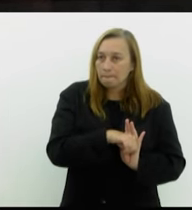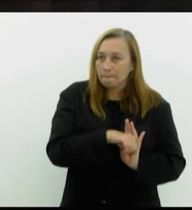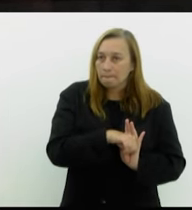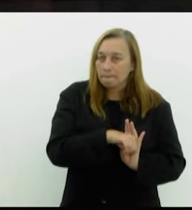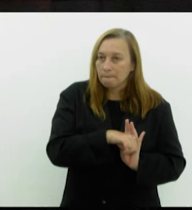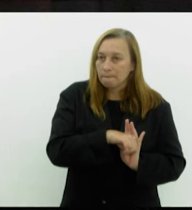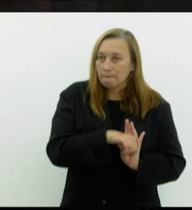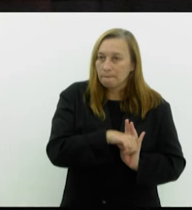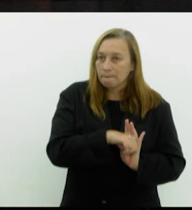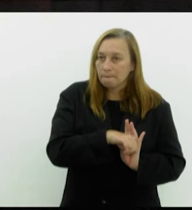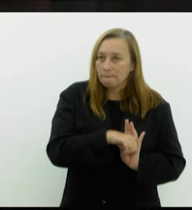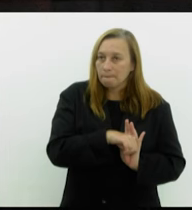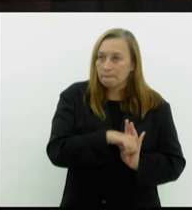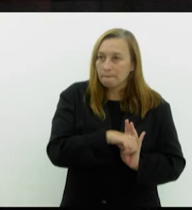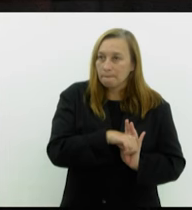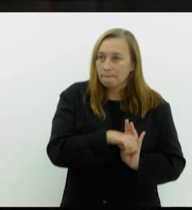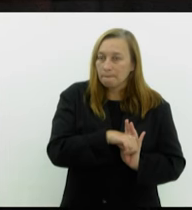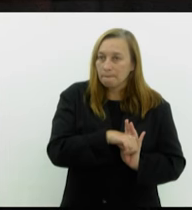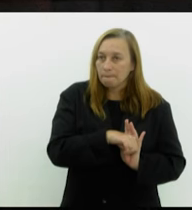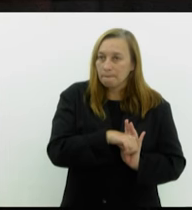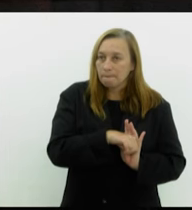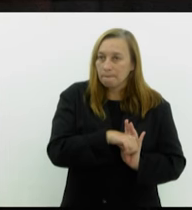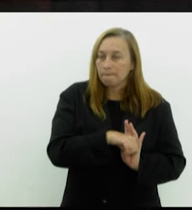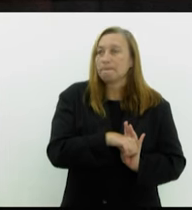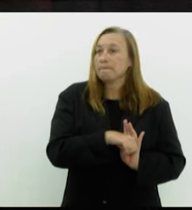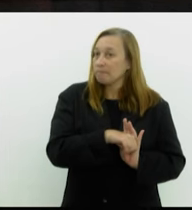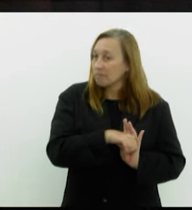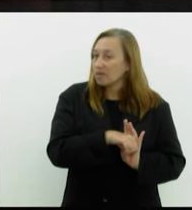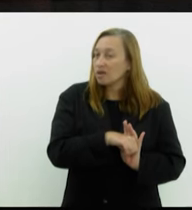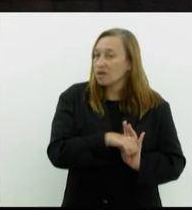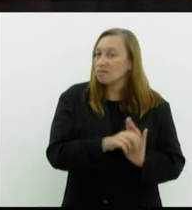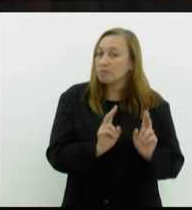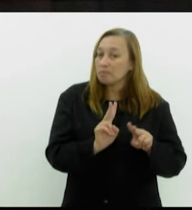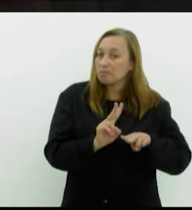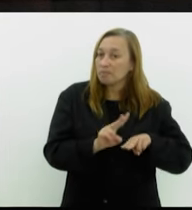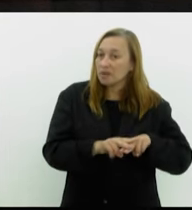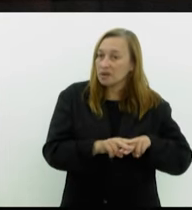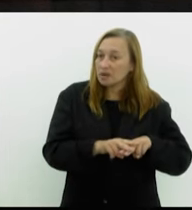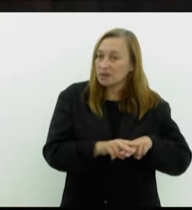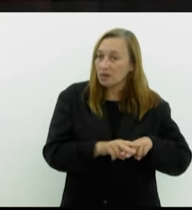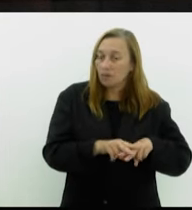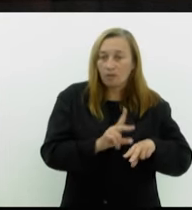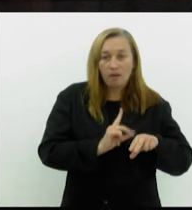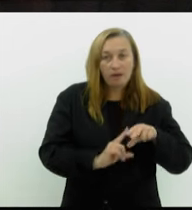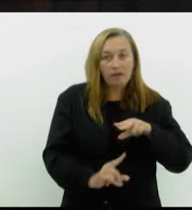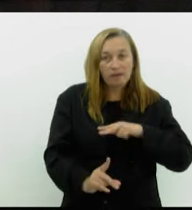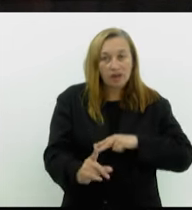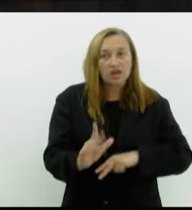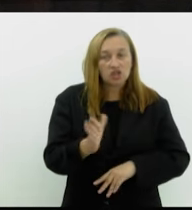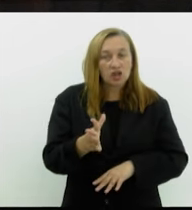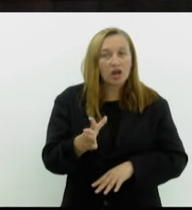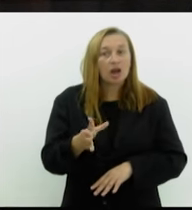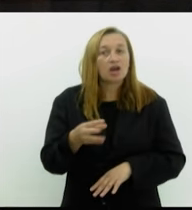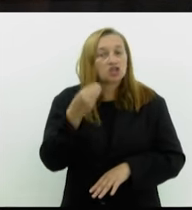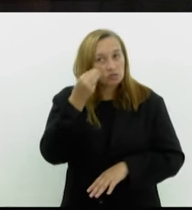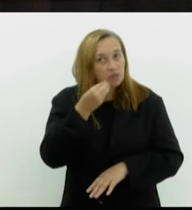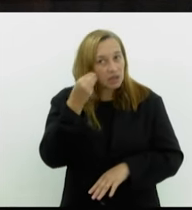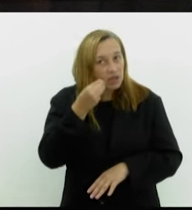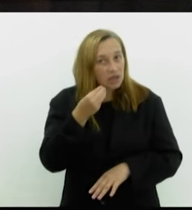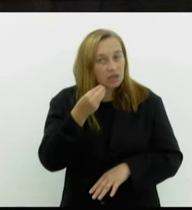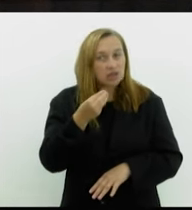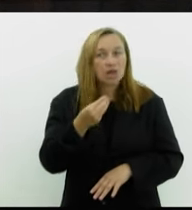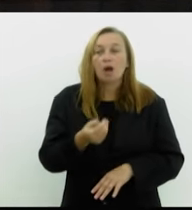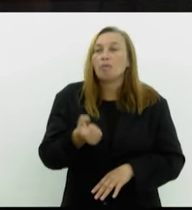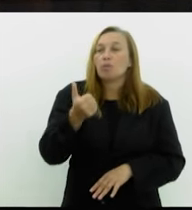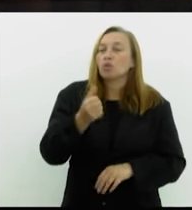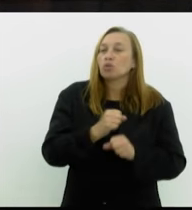hediondo. Já vivemos isso aqui há poucos anos atrás, que levou um impeachment